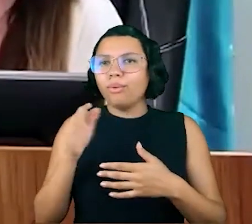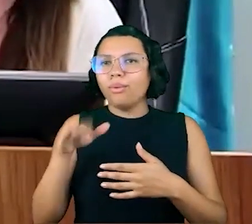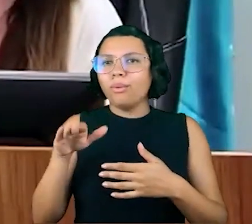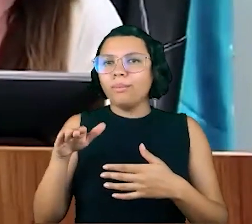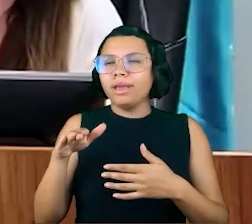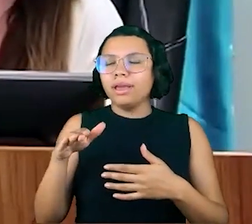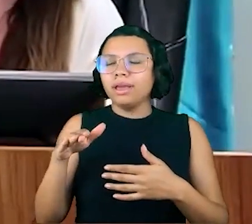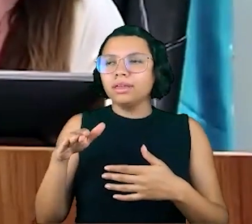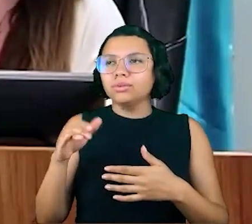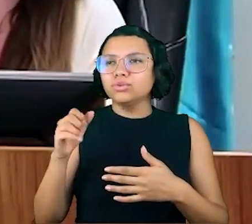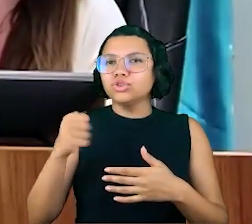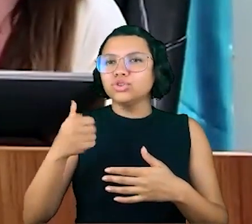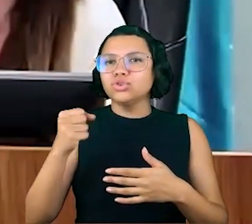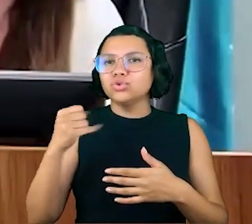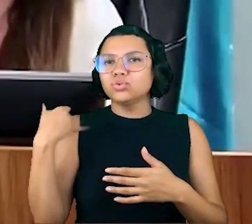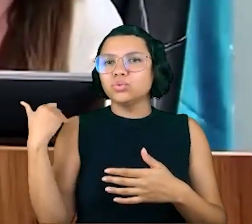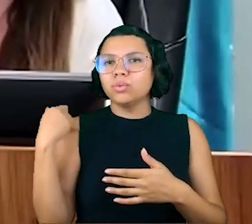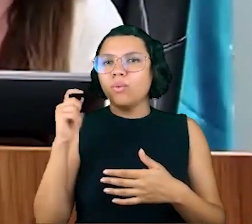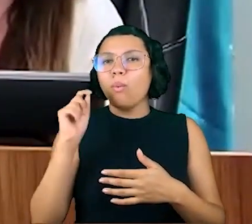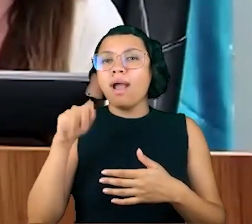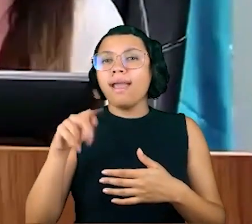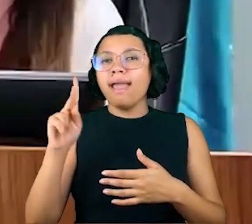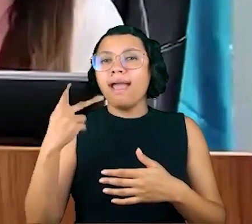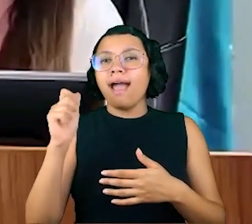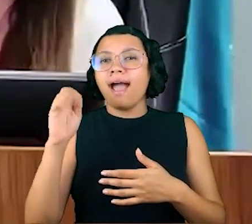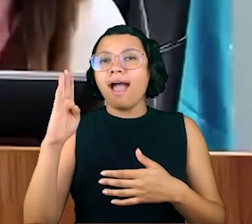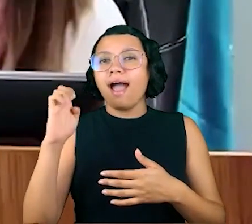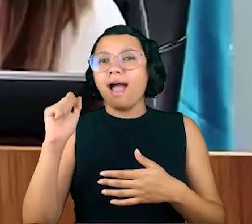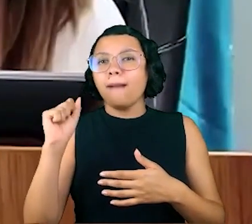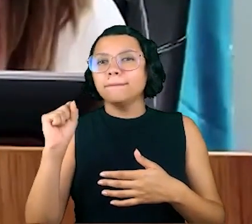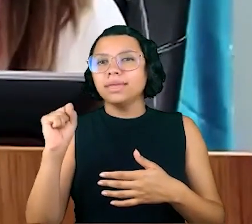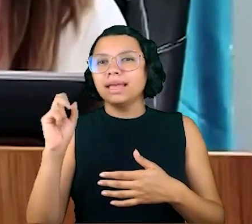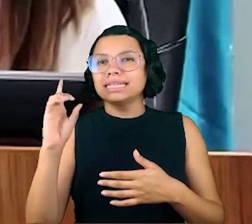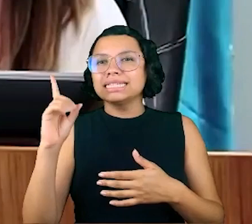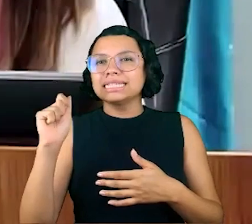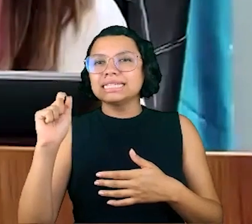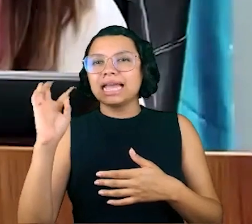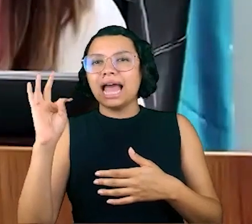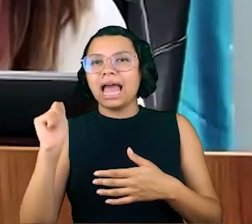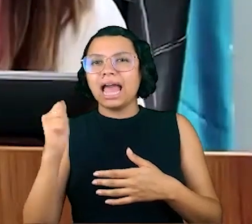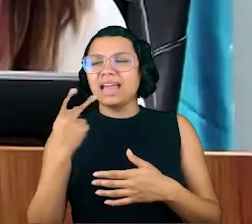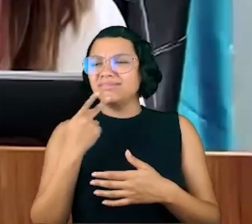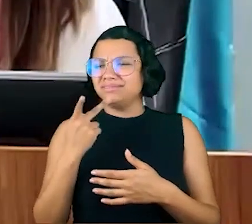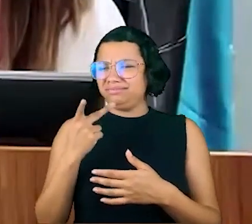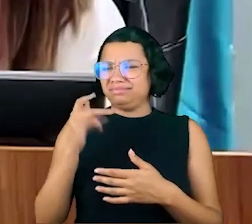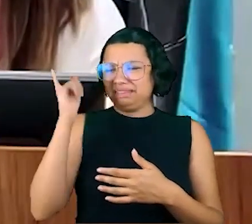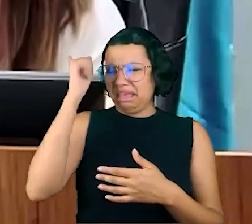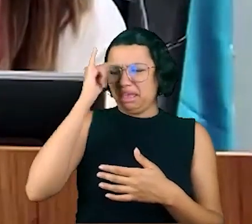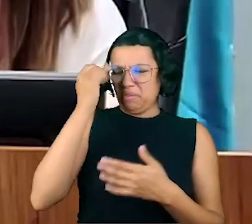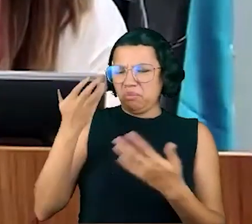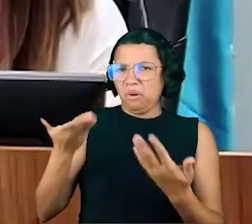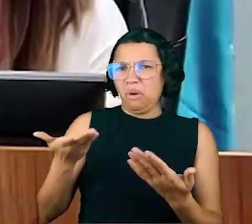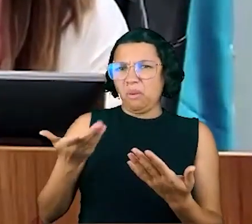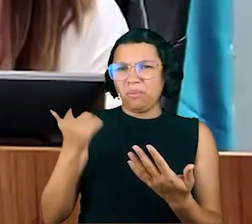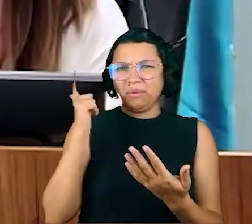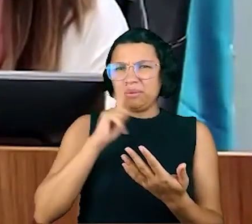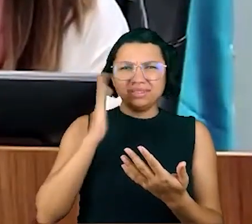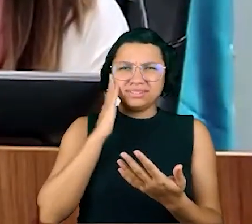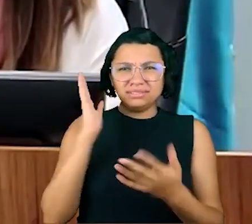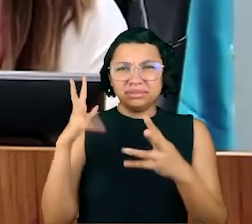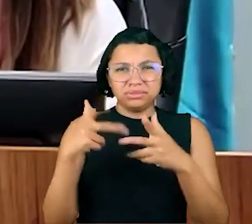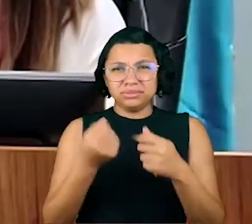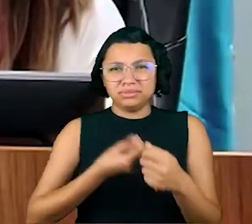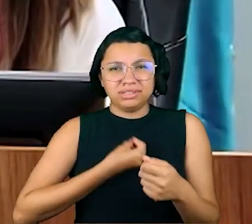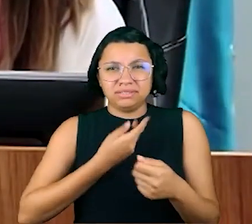que é habeas data? Eles não entendem. Você vai explicar para ele, ele vai olhar e falar assim, mas essa é a coisa mais estúpida que existe, porque eu consigo saber